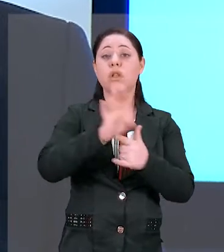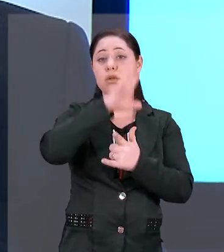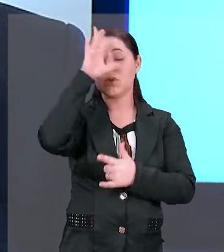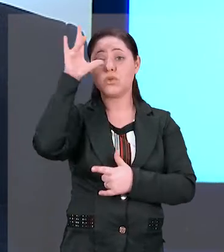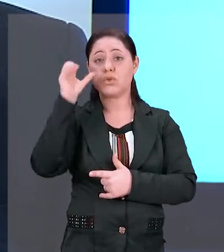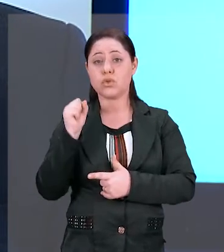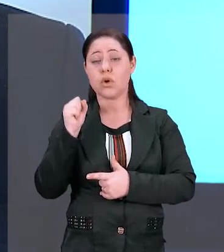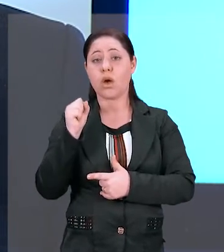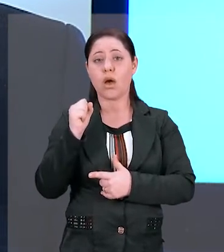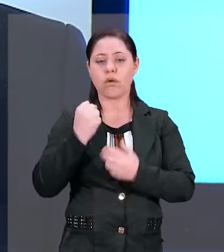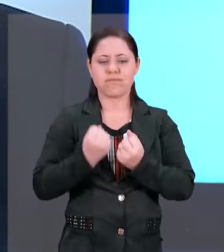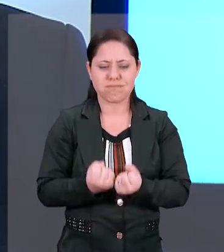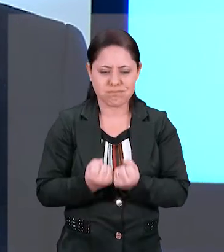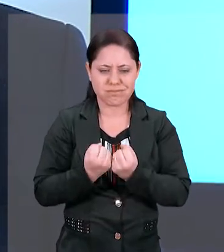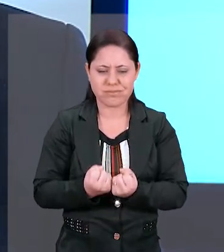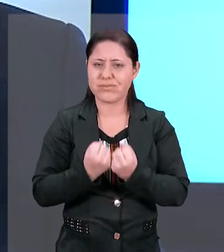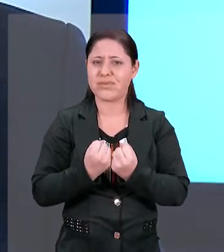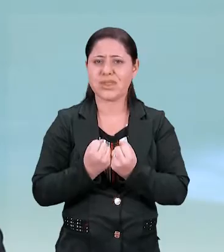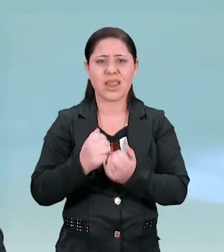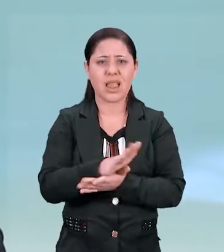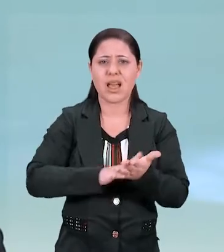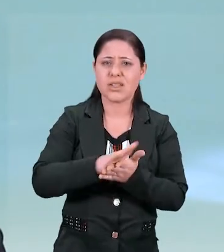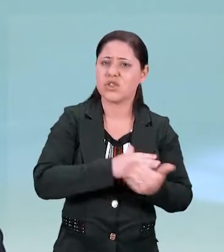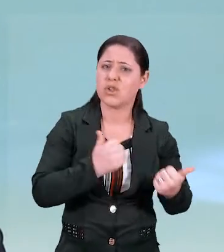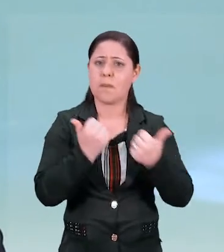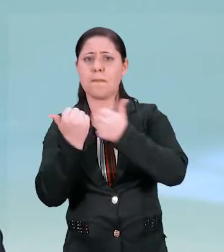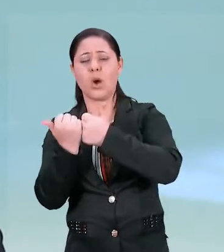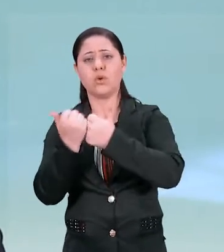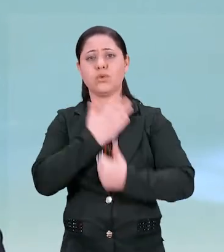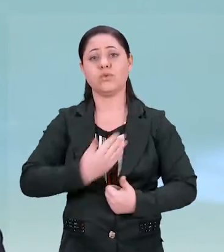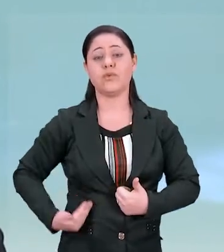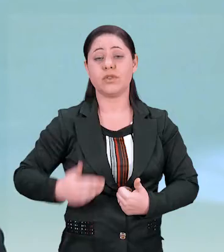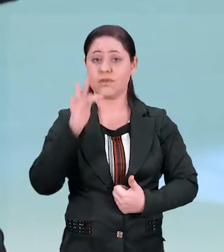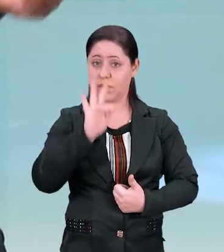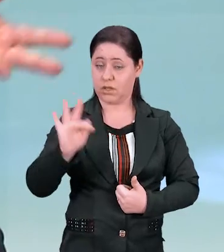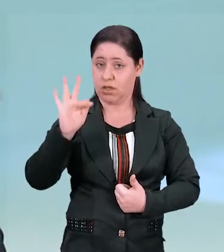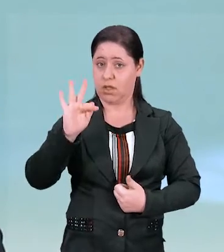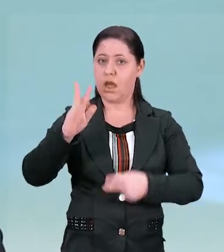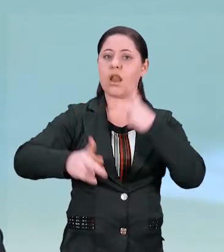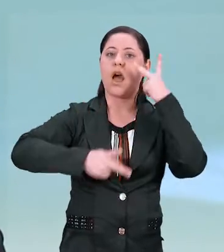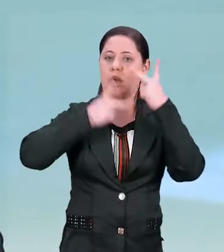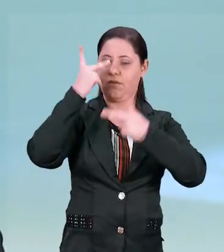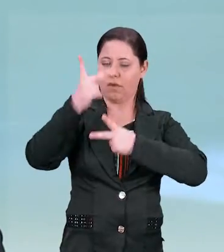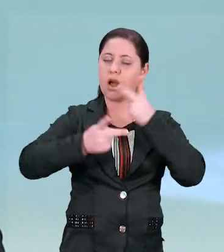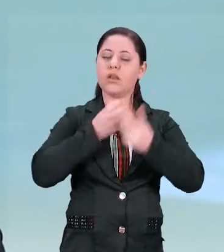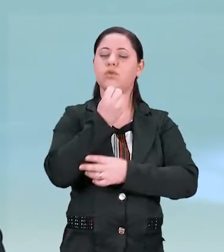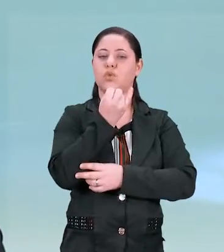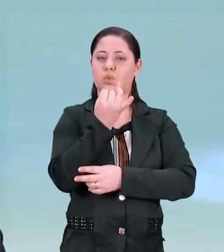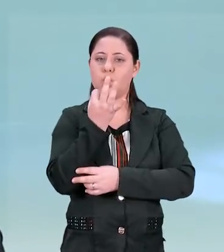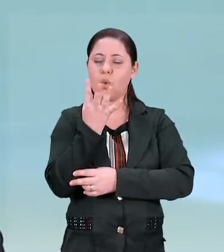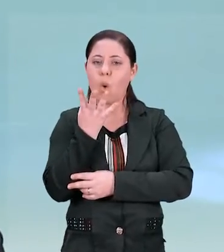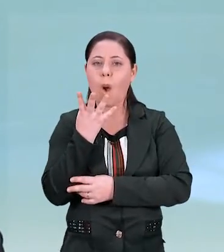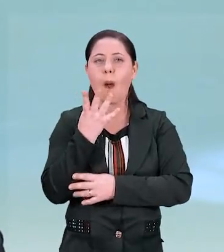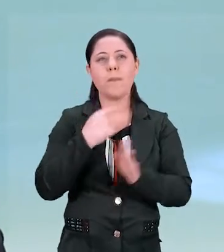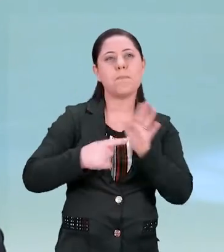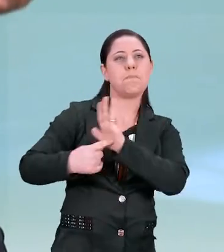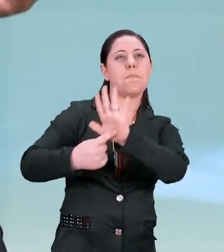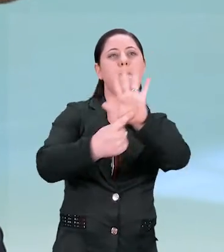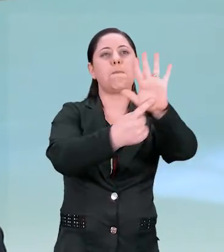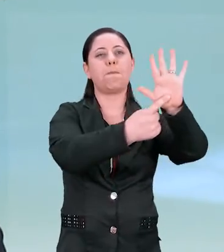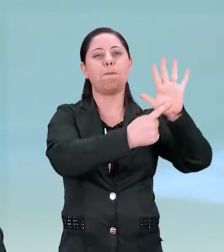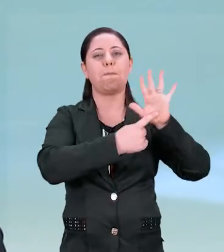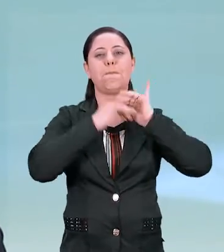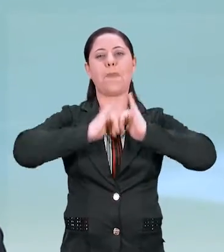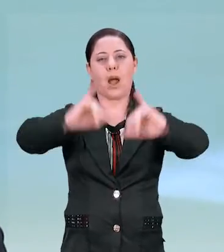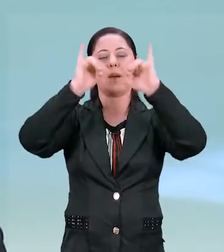governo federal? No pronunciamento, eu sei que foram números colocados em jornais, postados em